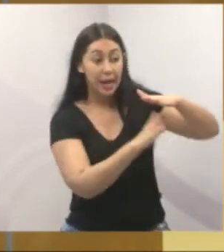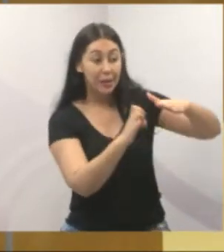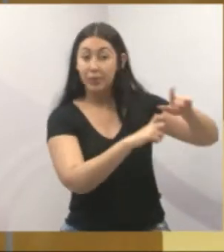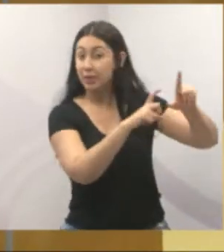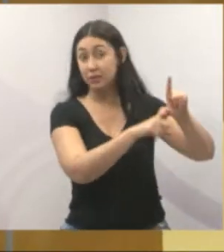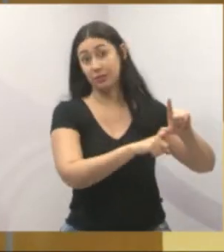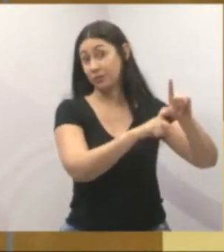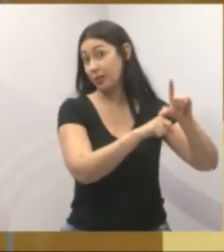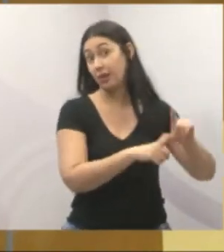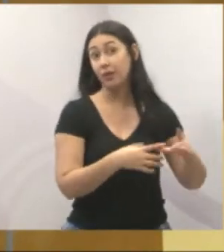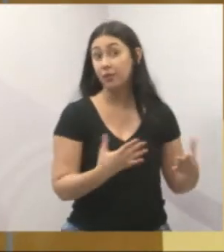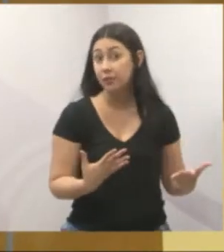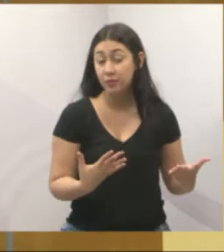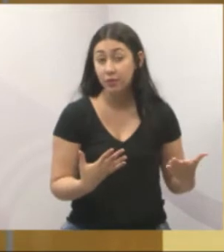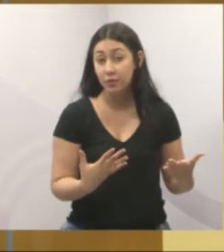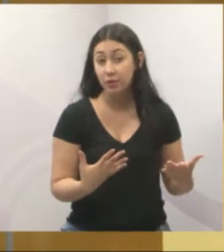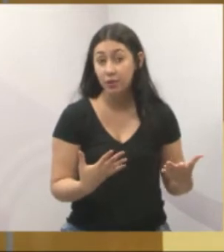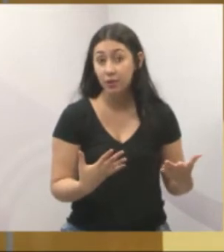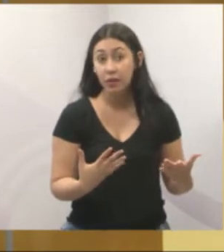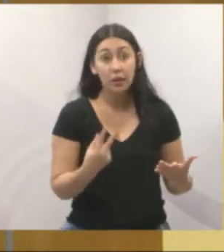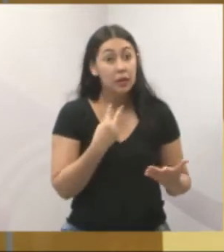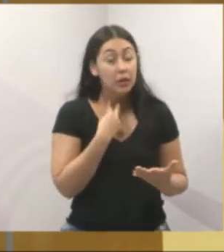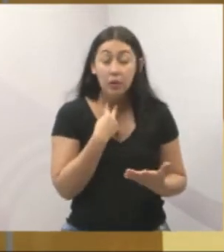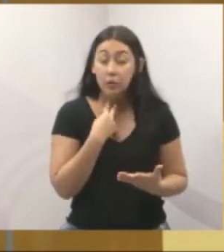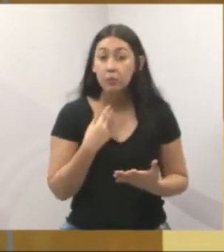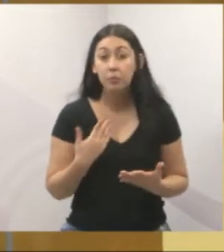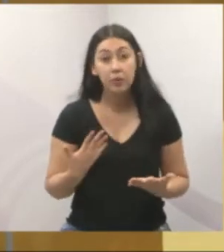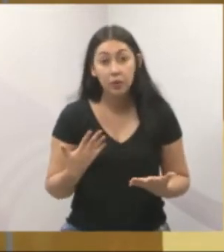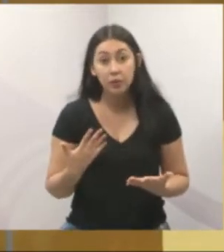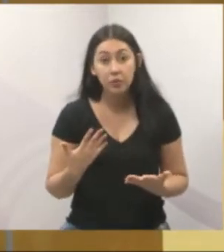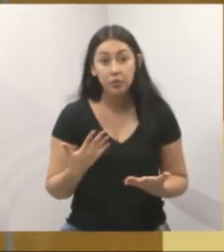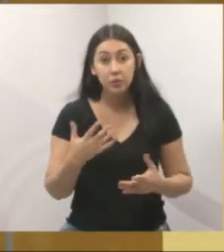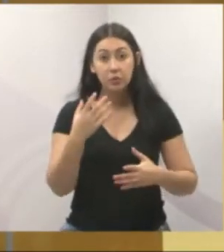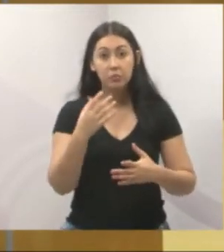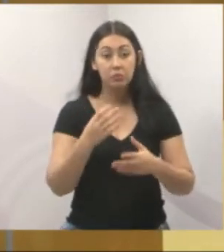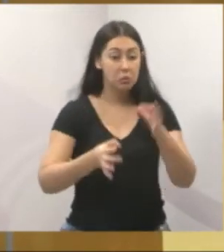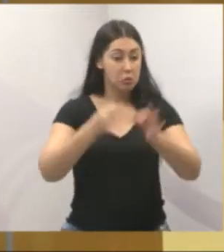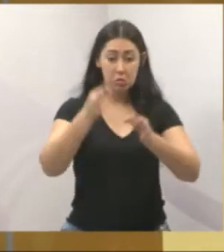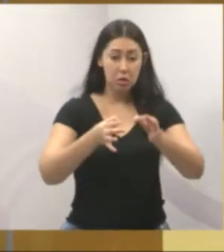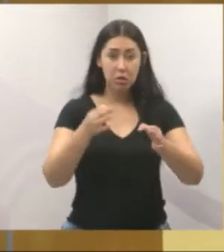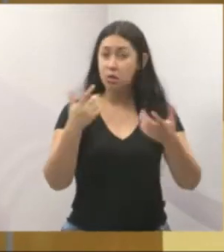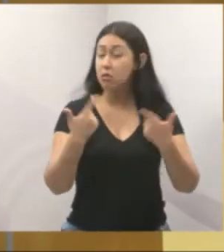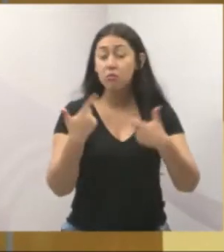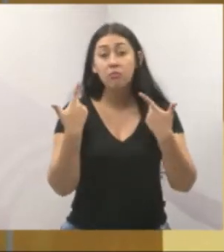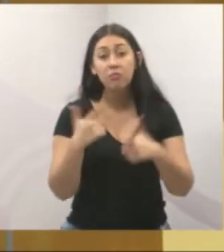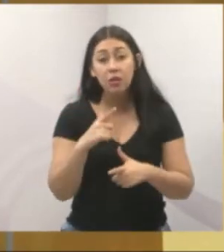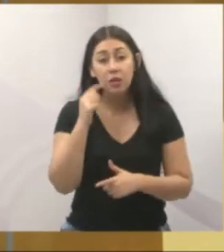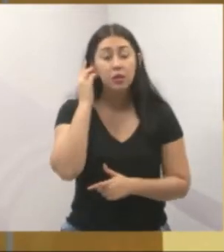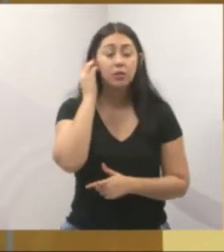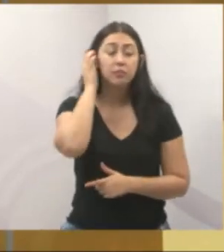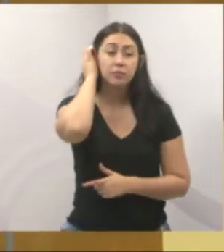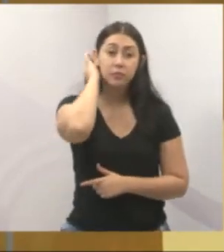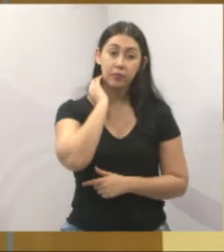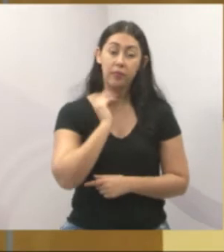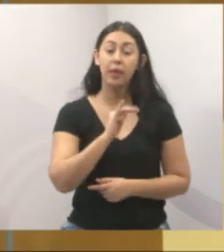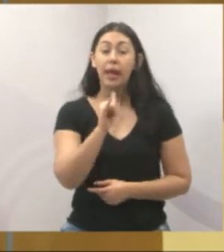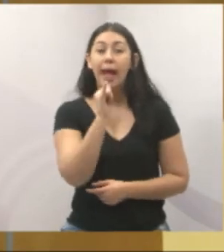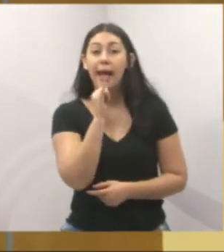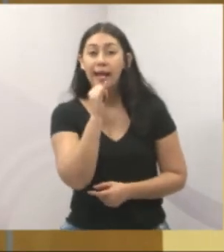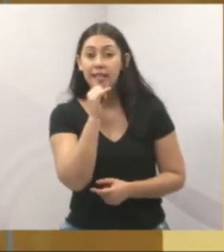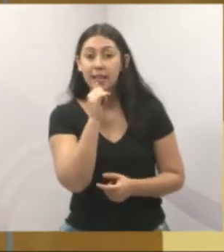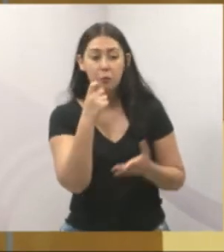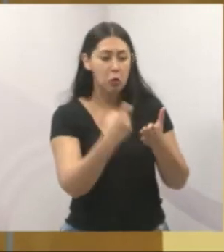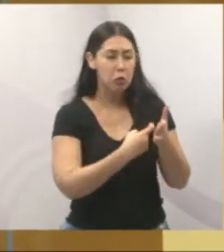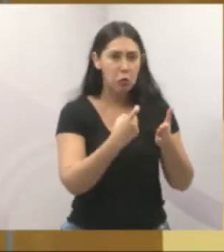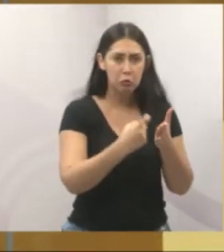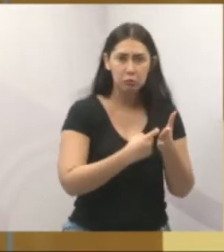para a prefeitura. Não existe isso na ordem jurídica. Vamos supor que fosse um contrato, que não desse essa roupagem que